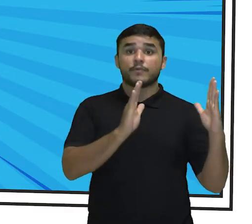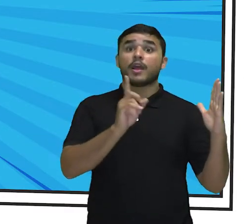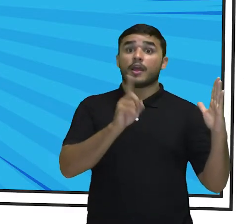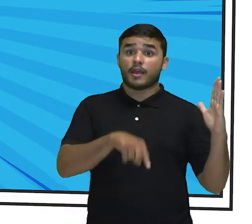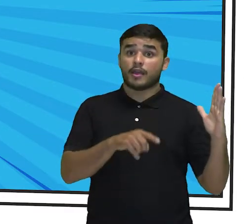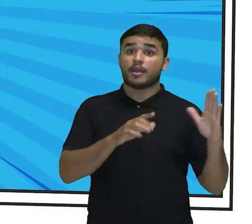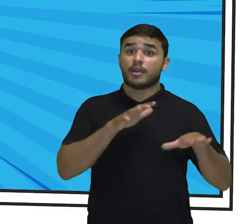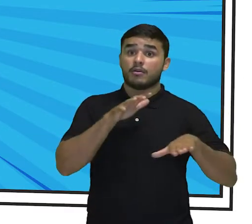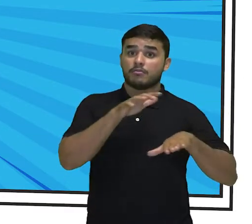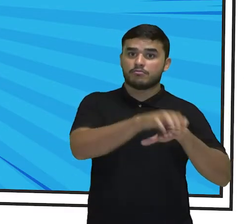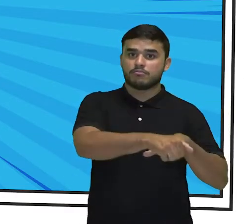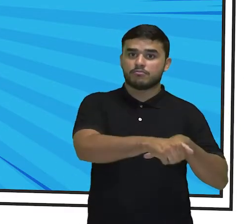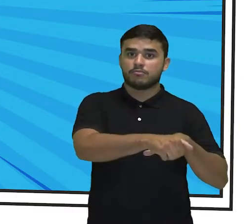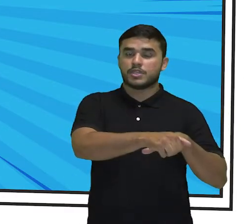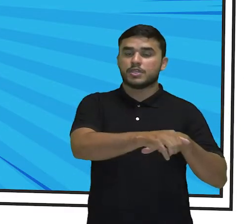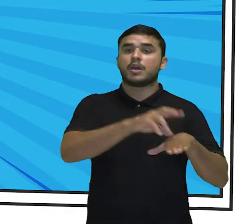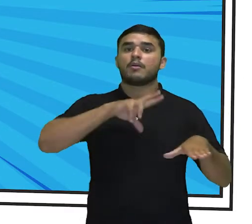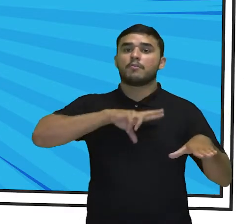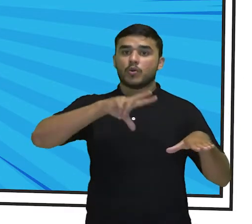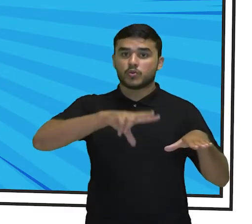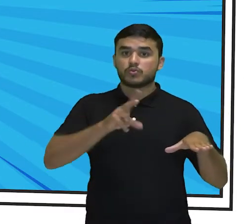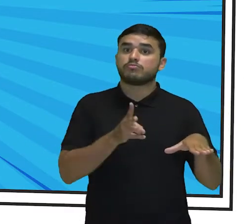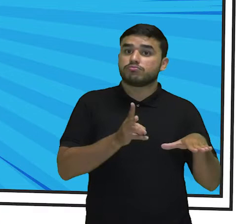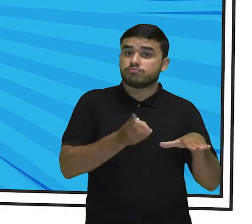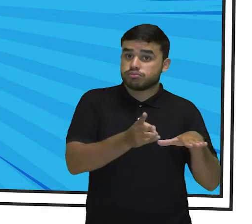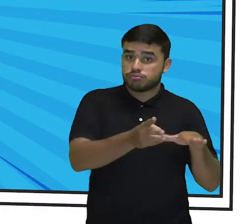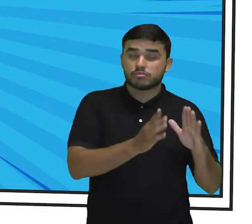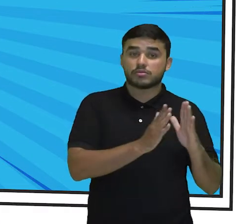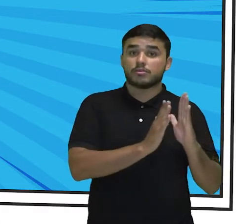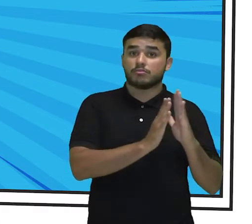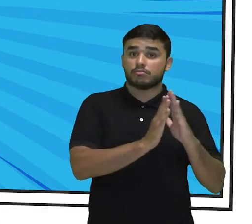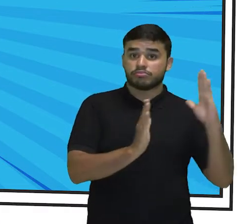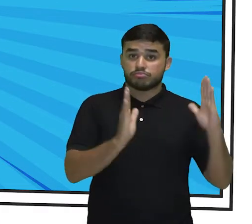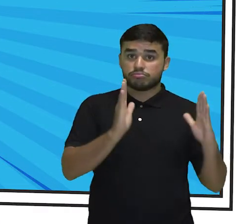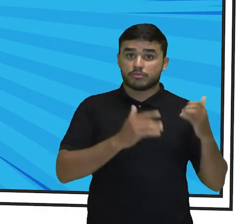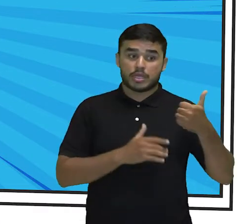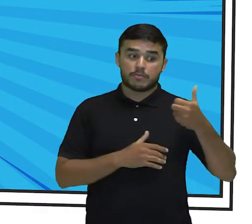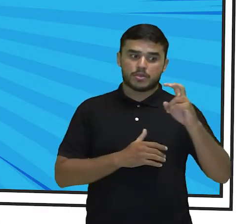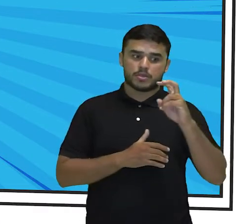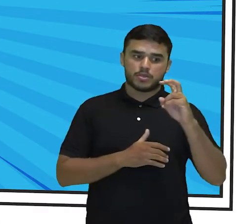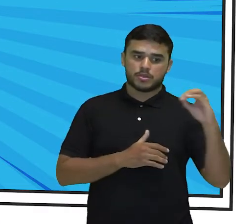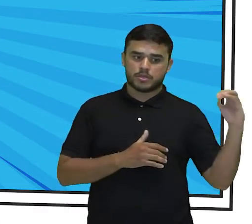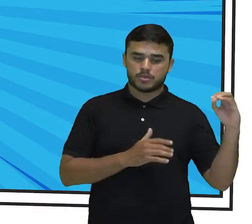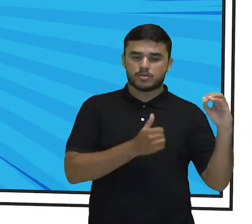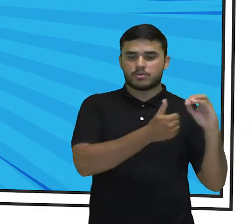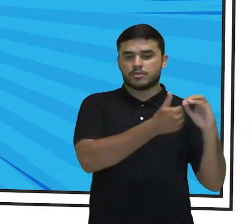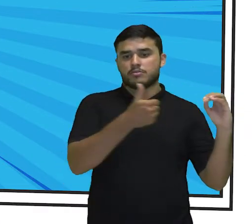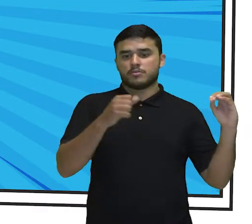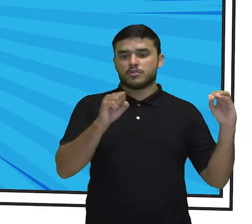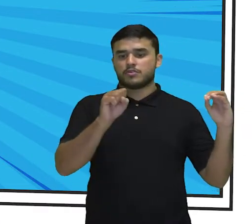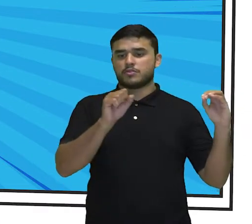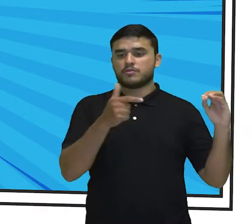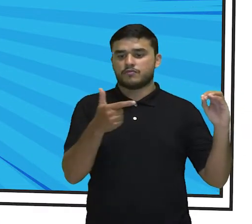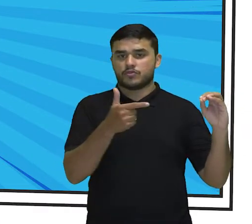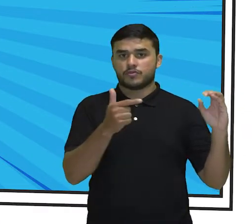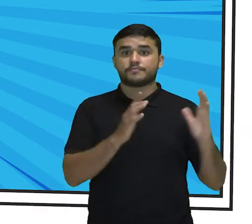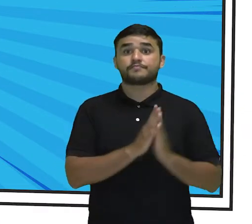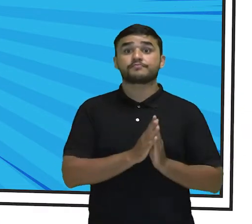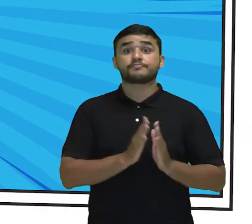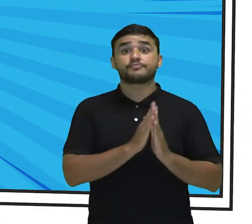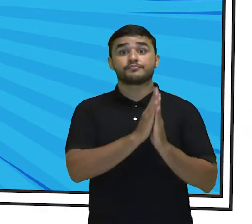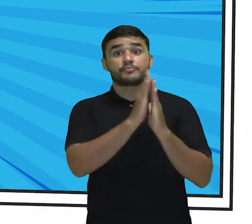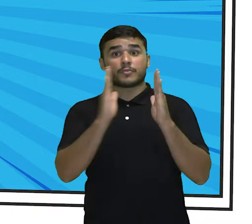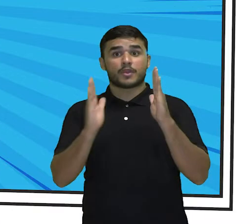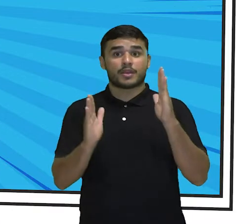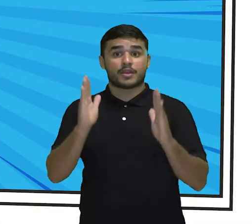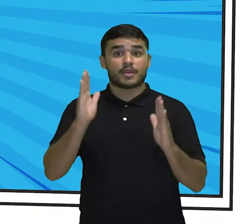vez, Brasil colônia, 1500 a 1822. Pegue Brasil Império, que vai da